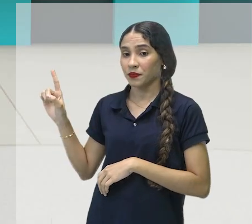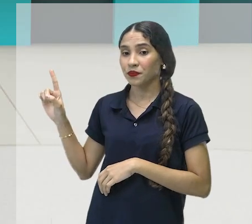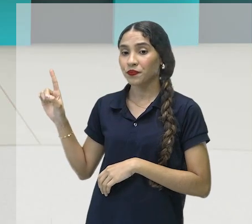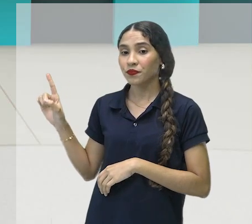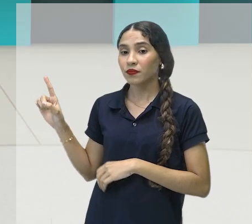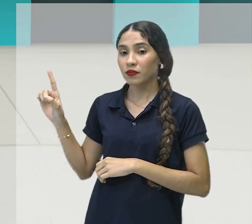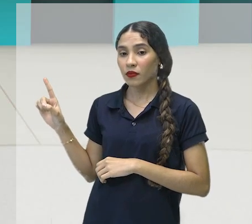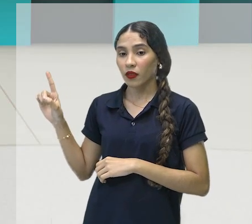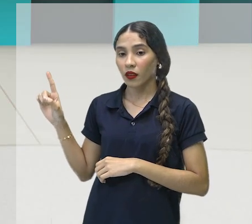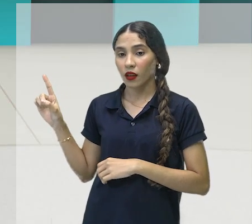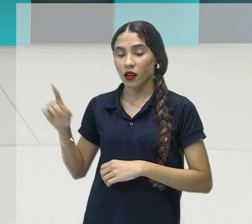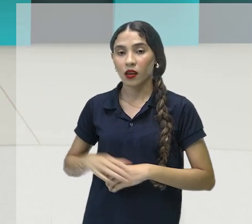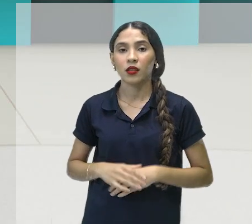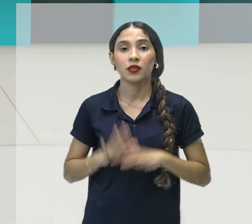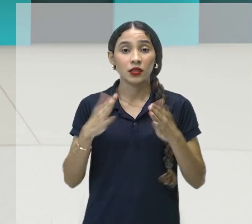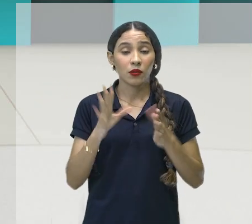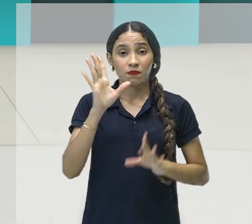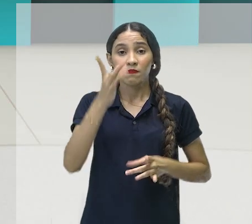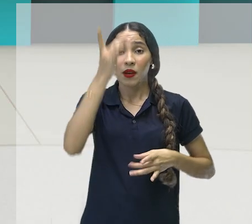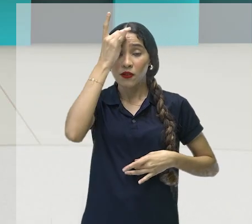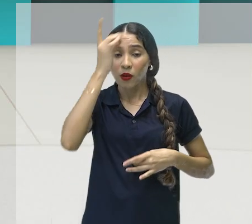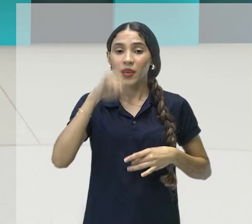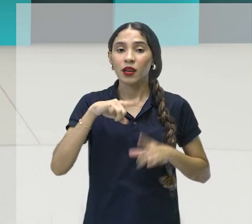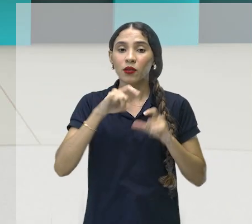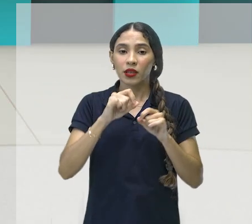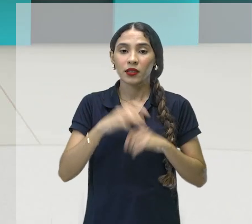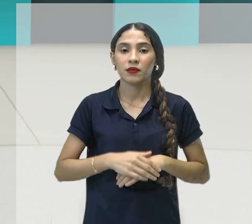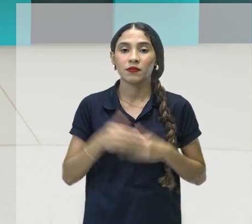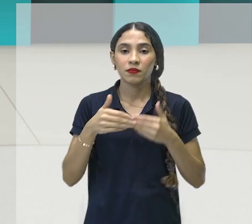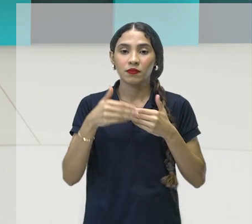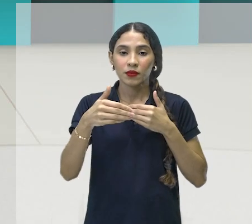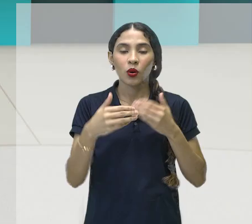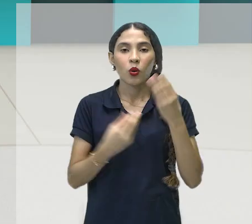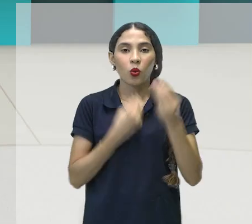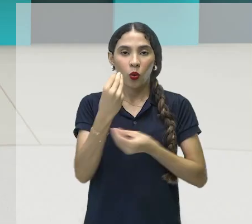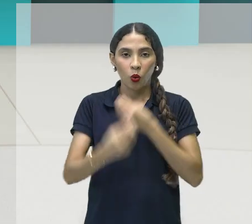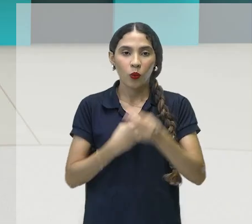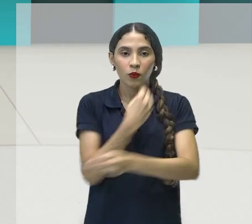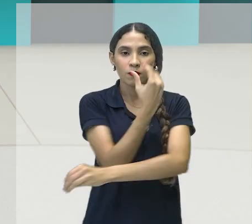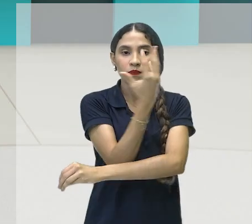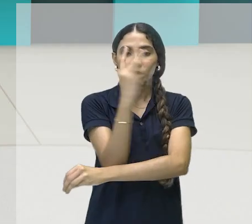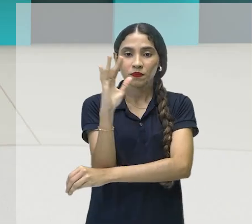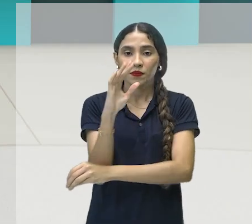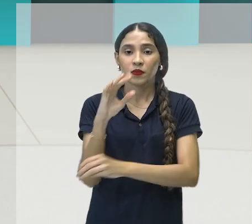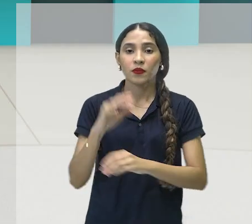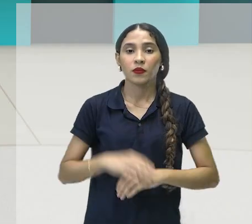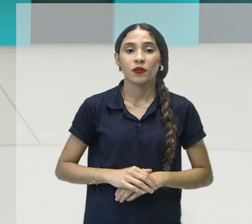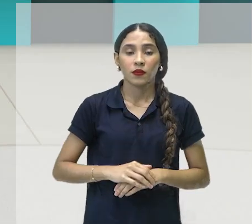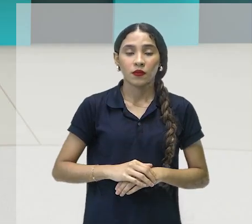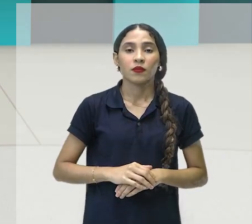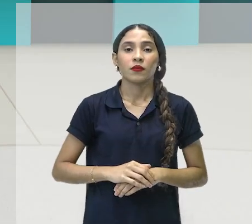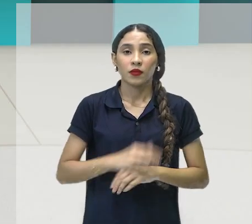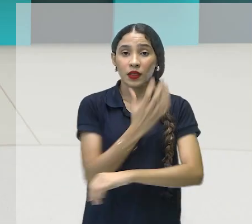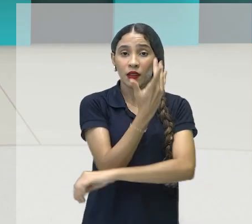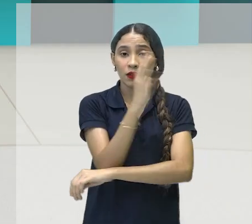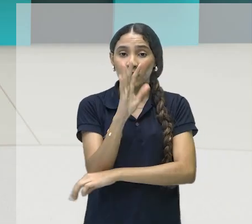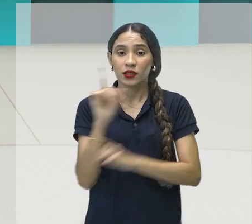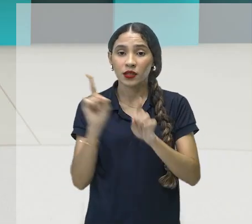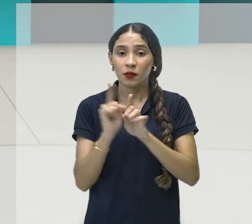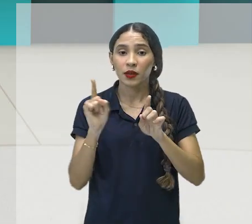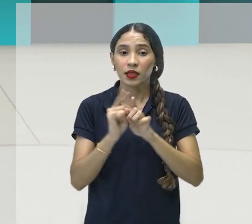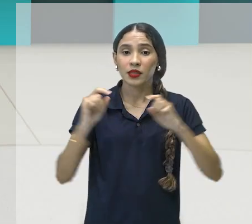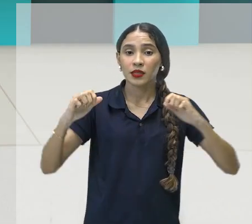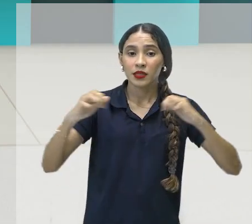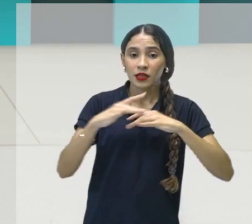podem ver na imagem. Suas performances são realizadas em paisagens da floresta,